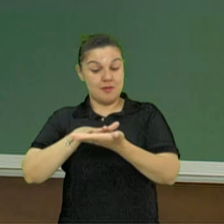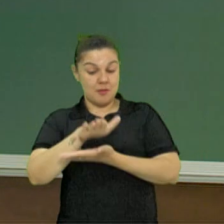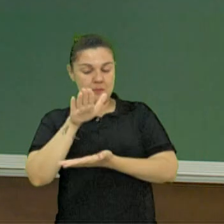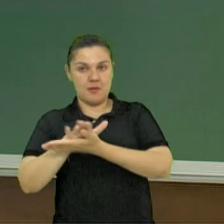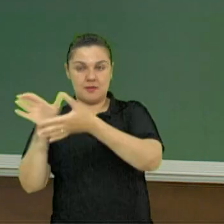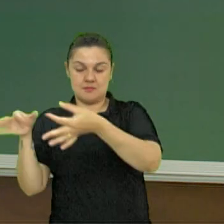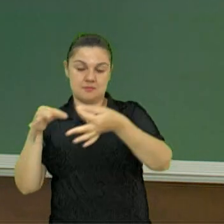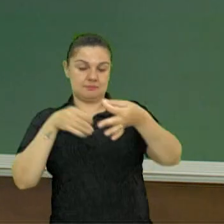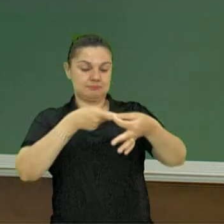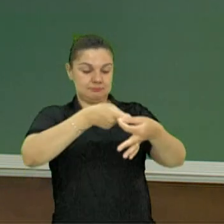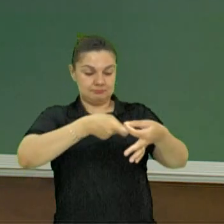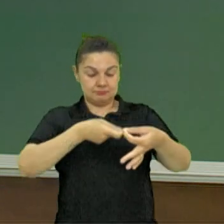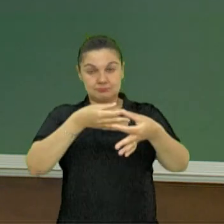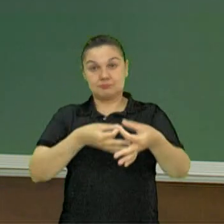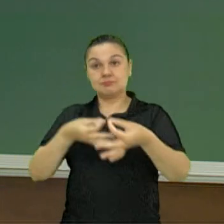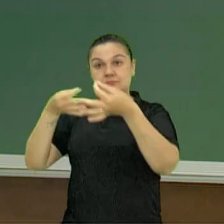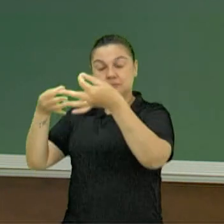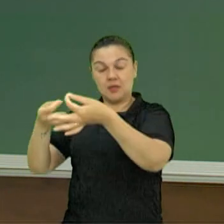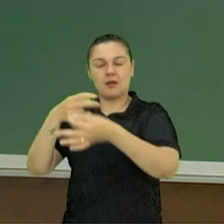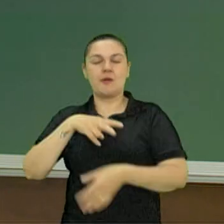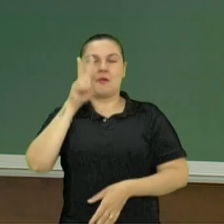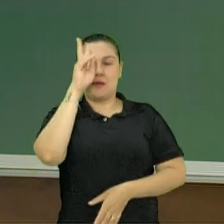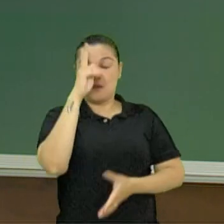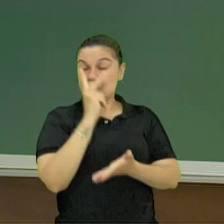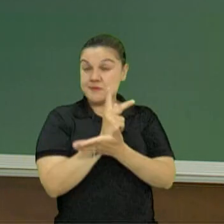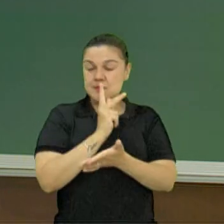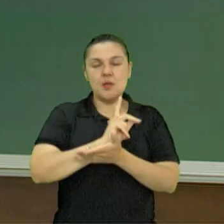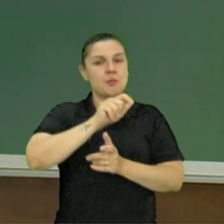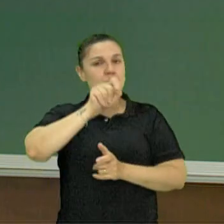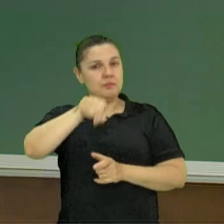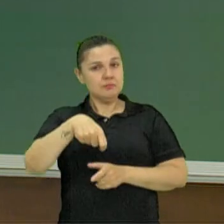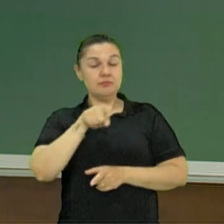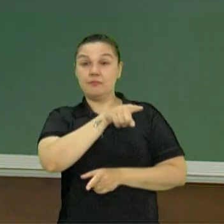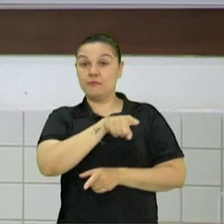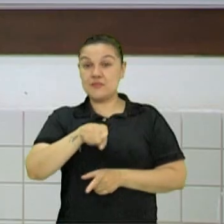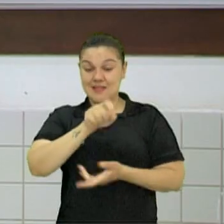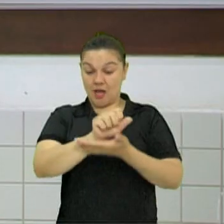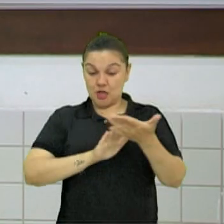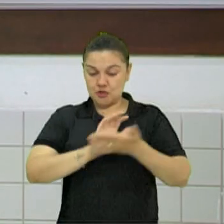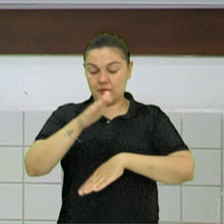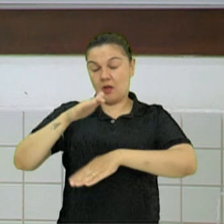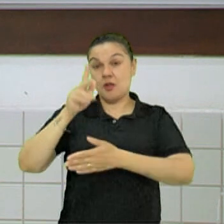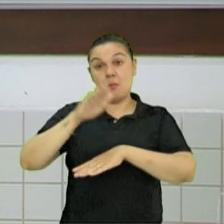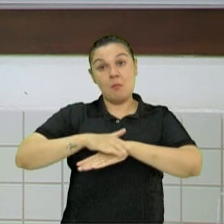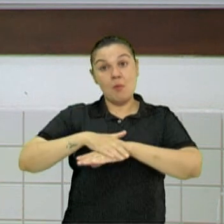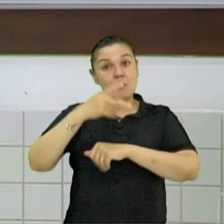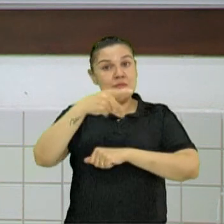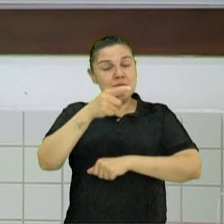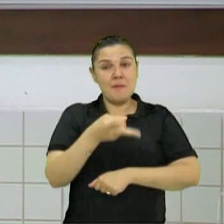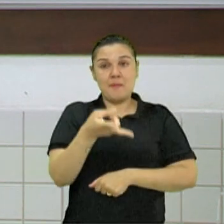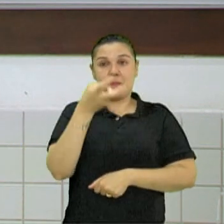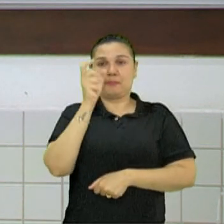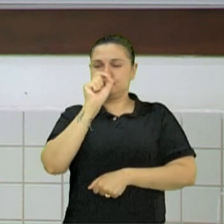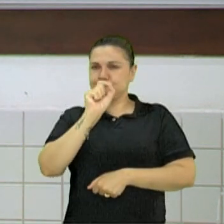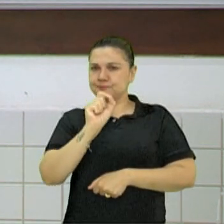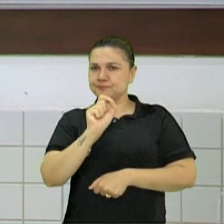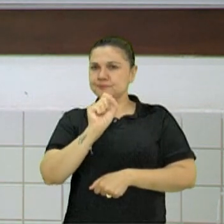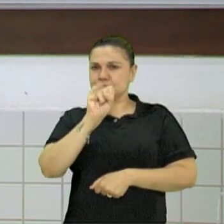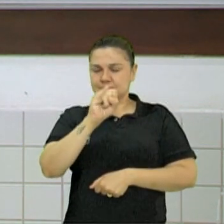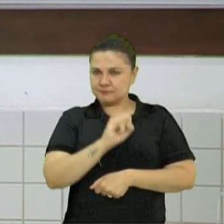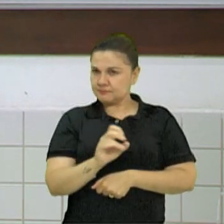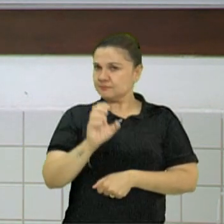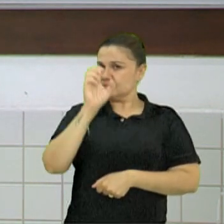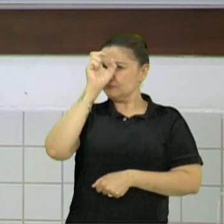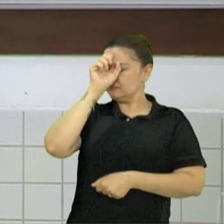ser realizadas. Gosto sempre de lembrar que fazer a atividade é uma forma de você se autoavaliar, de você perceber se você realmente está